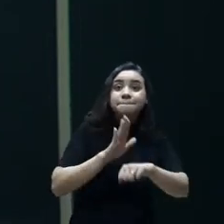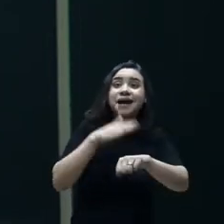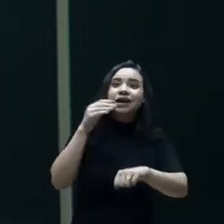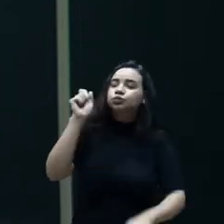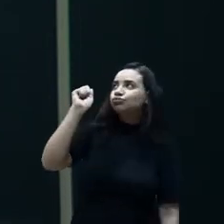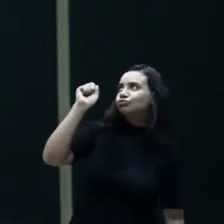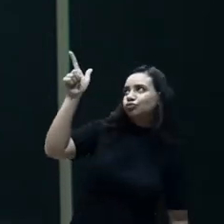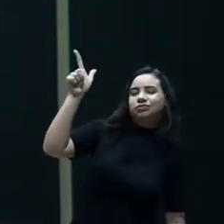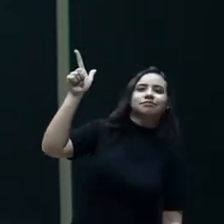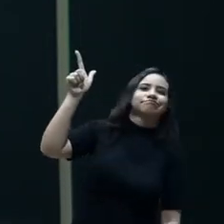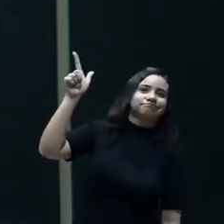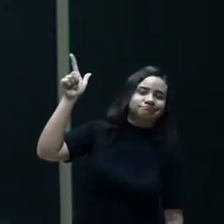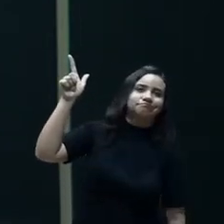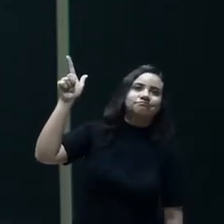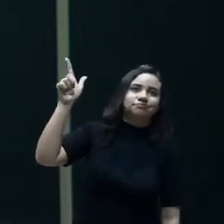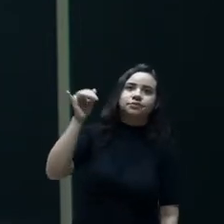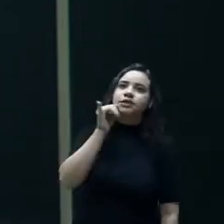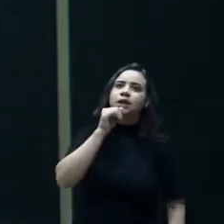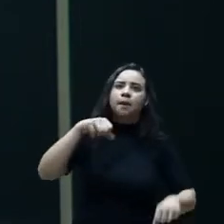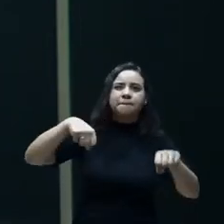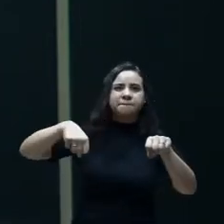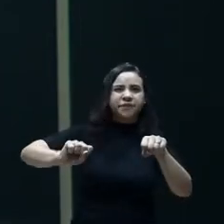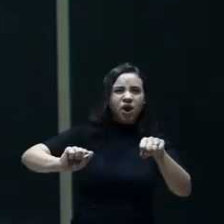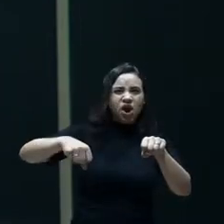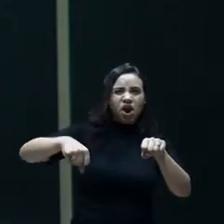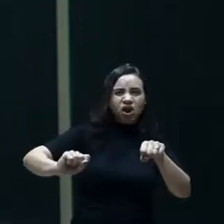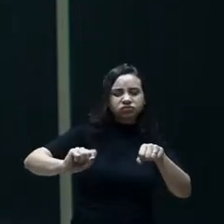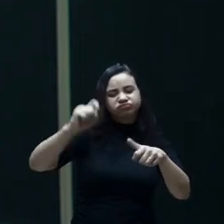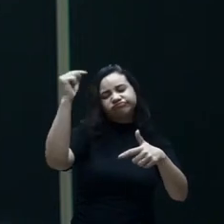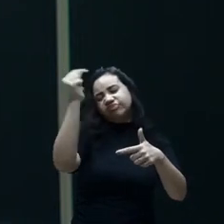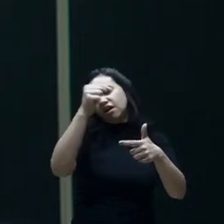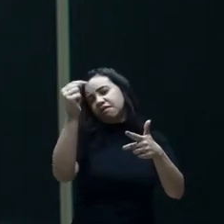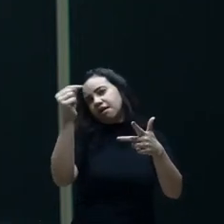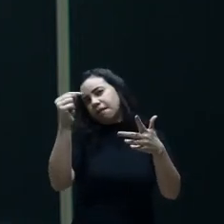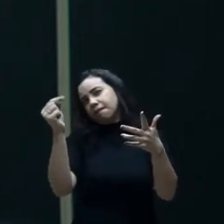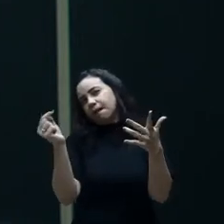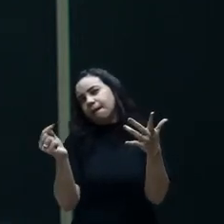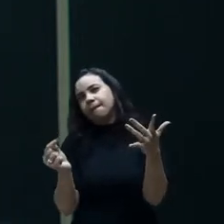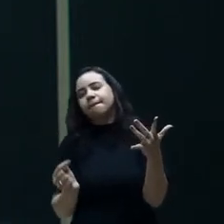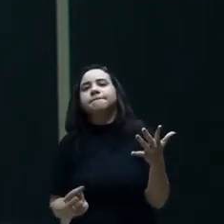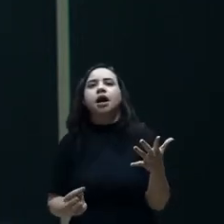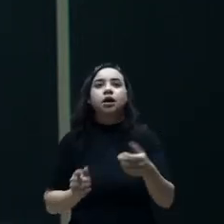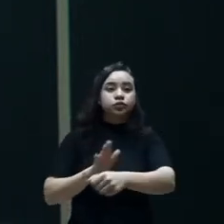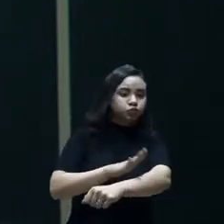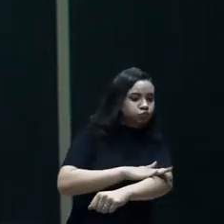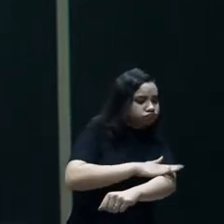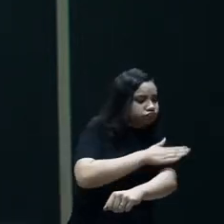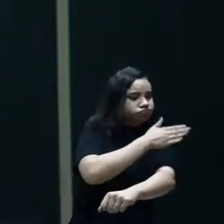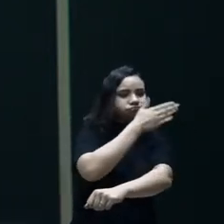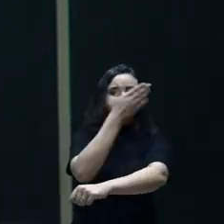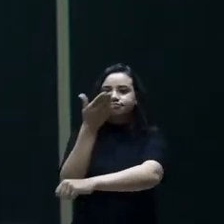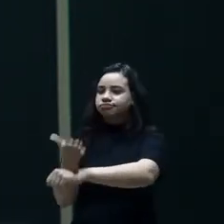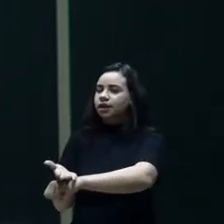prazer. É moto, é isso, é aqui, é tudo a gente tem tempo. A gente acha tempo, a gente abre